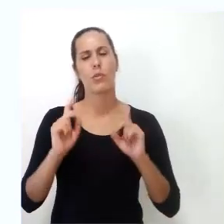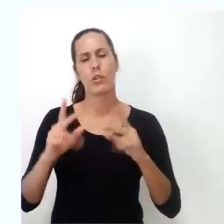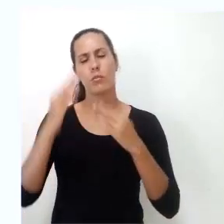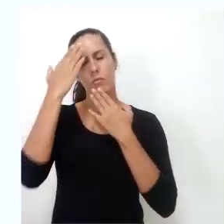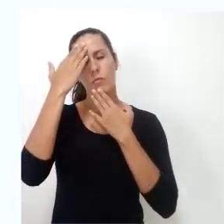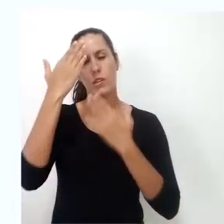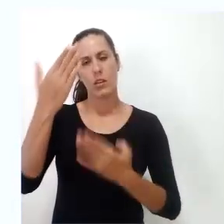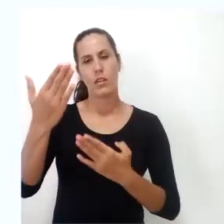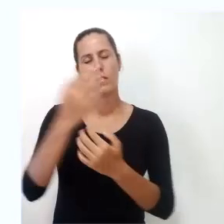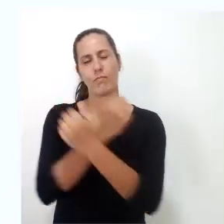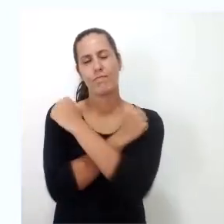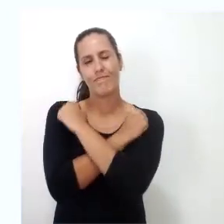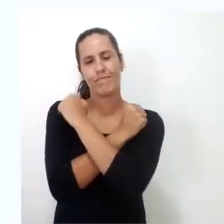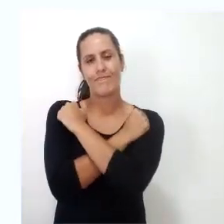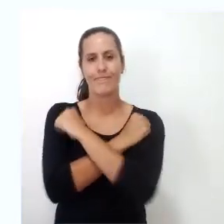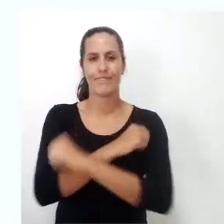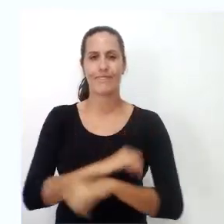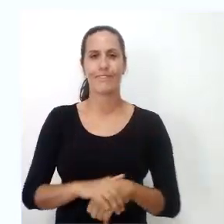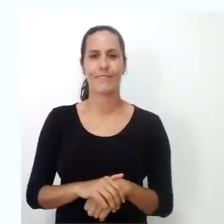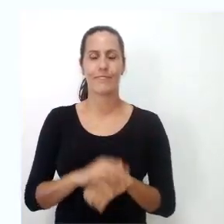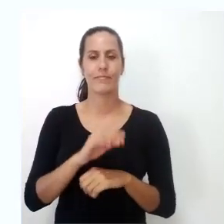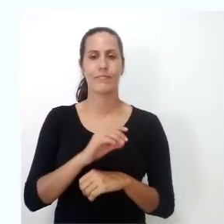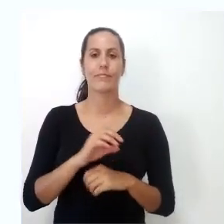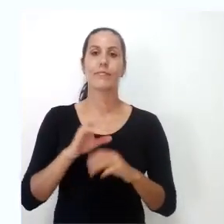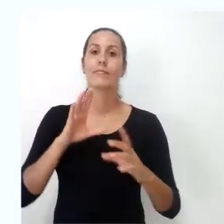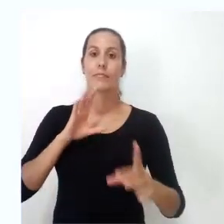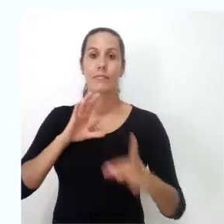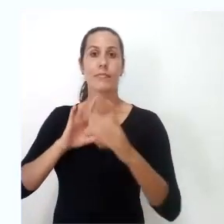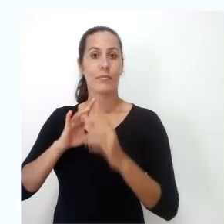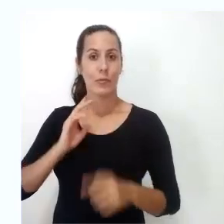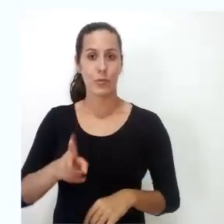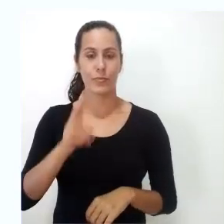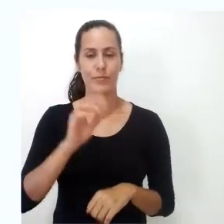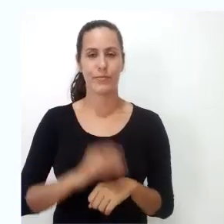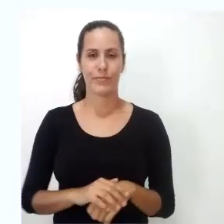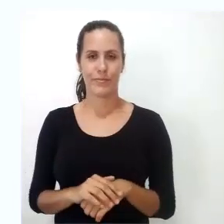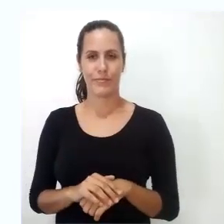estudos, forte abraço, professor Robson, e fiquem conosco.